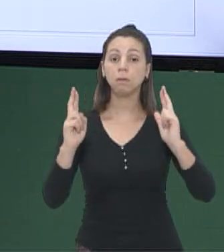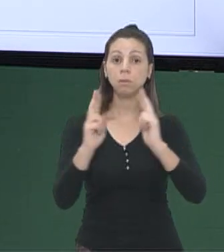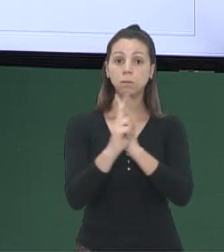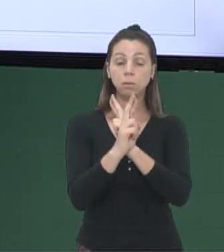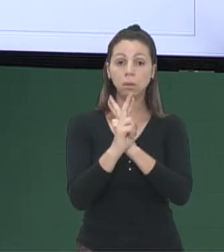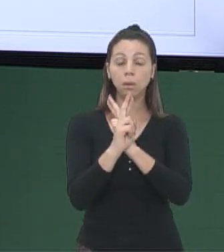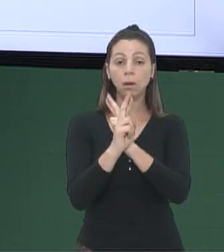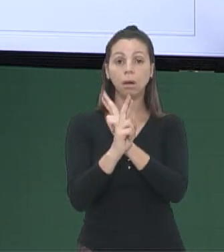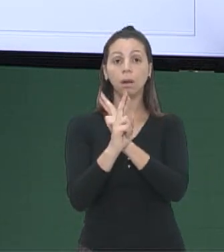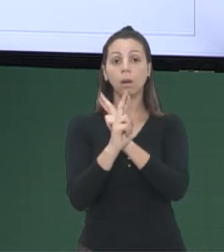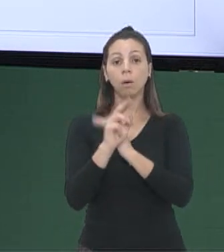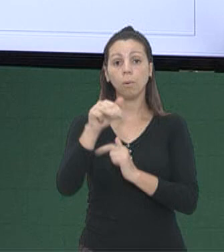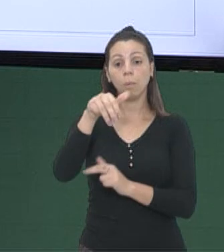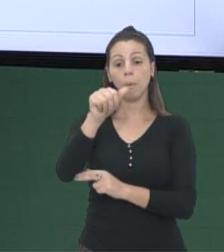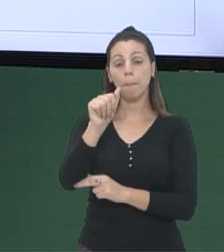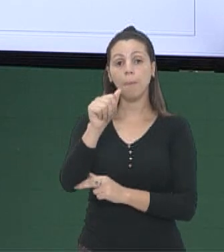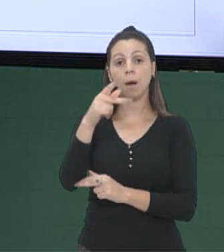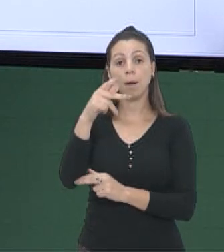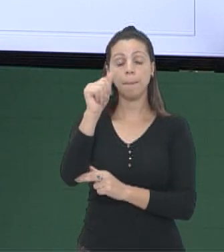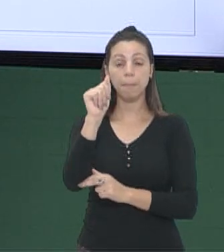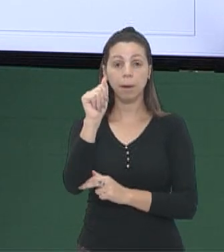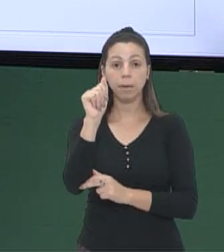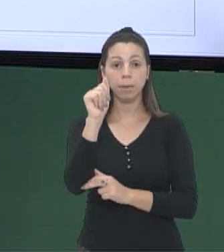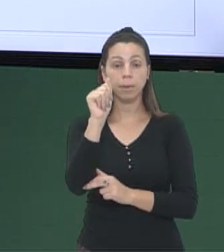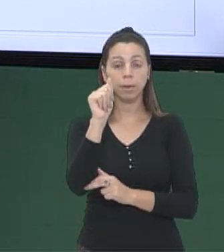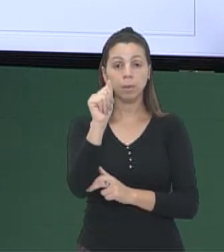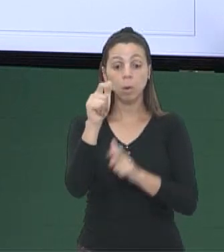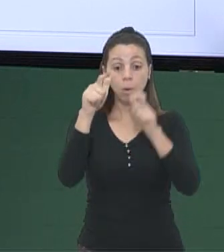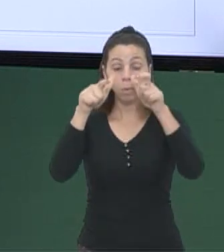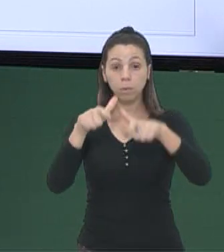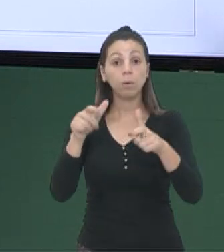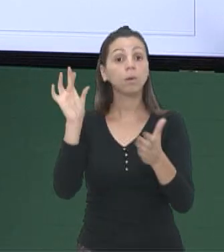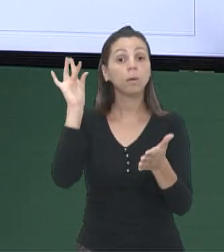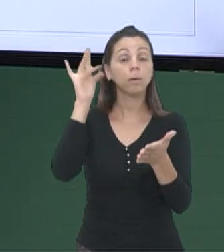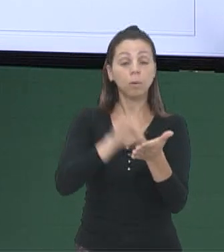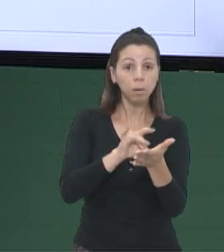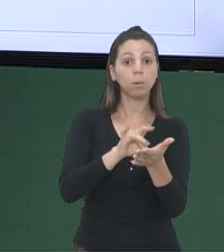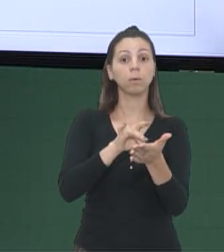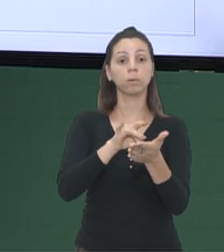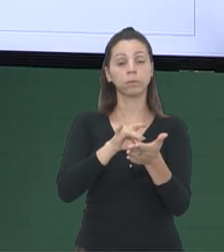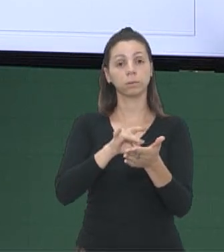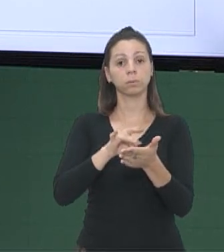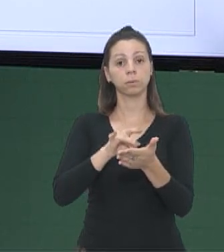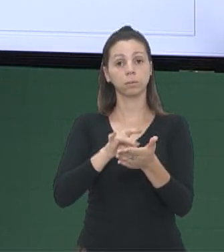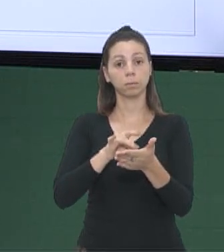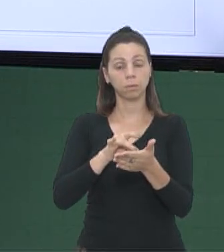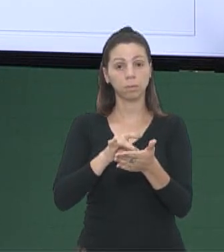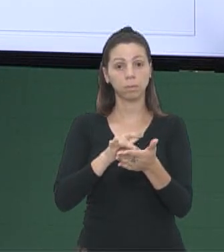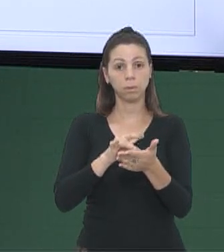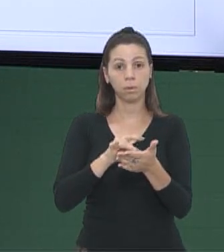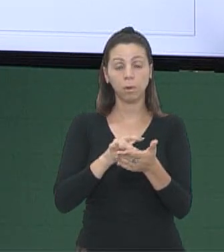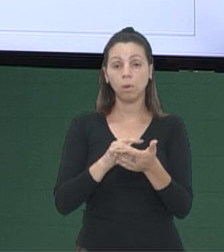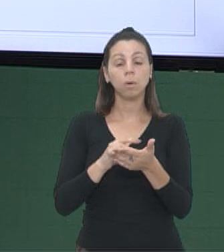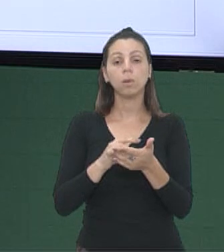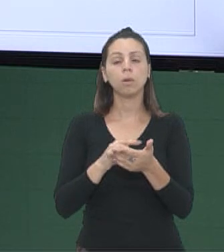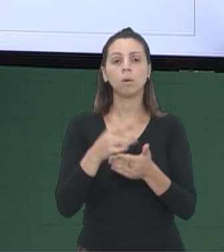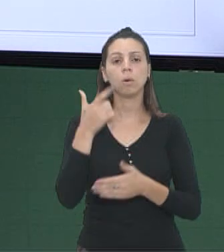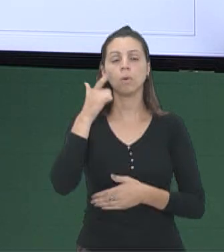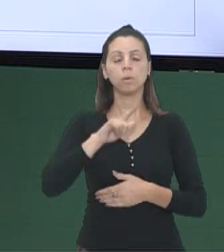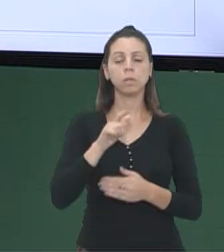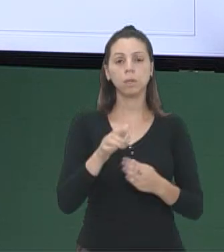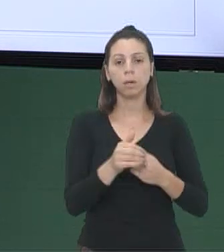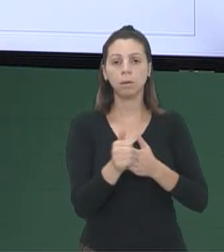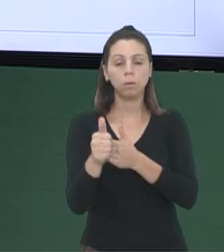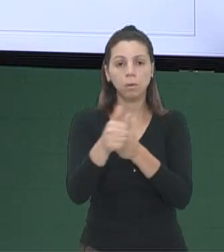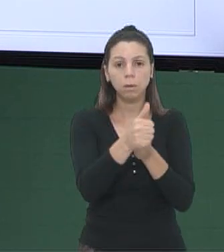forma correta e assim possa ter uma correta localização e orientação deste mapa. E você assim possa se orientar e se